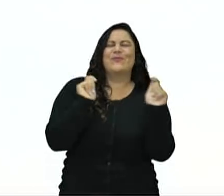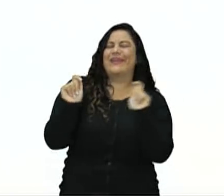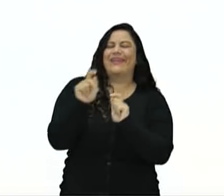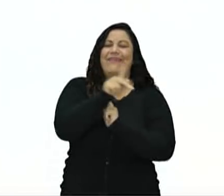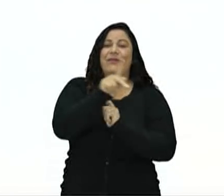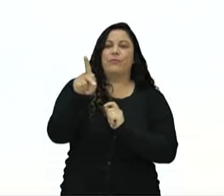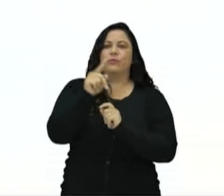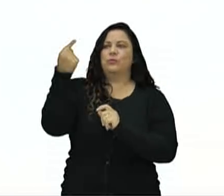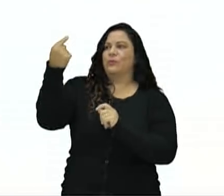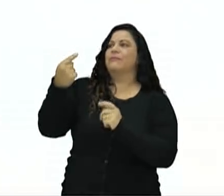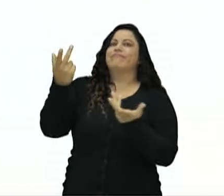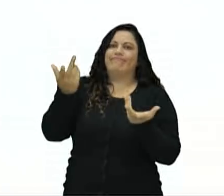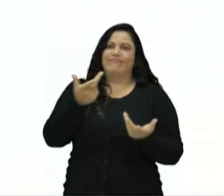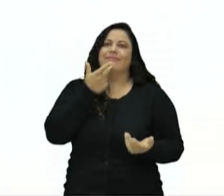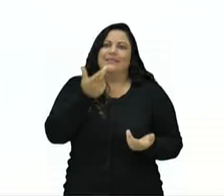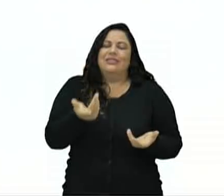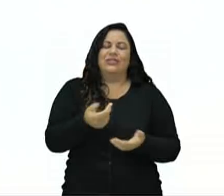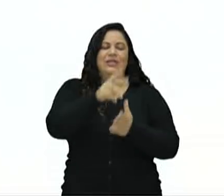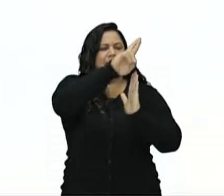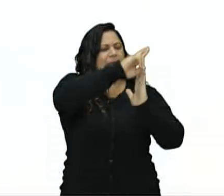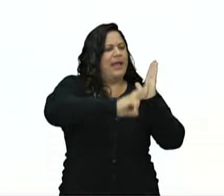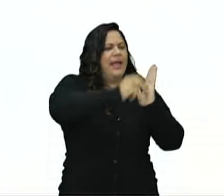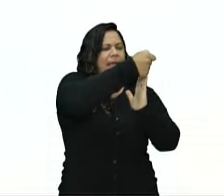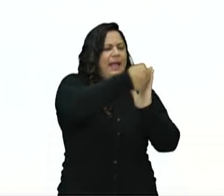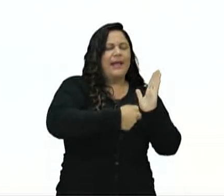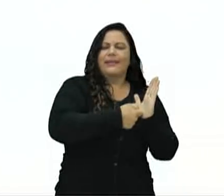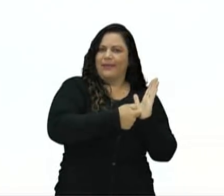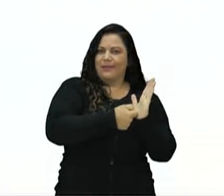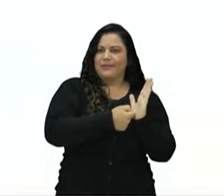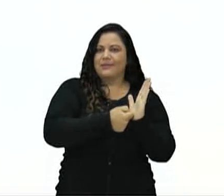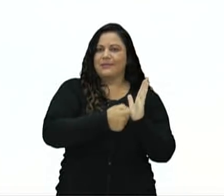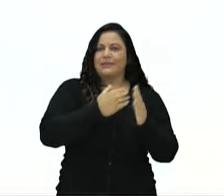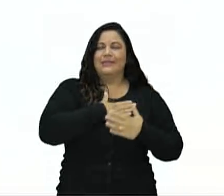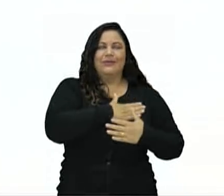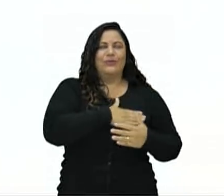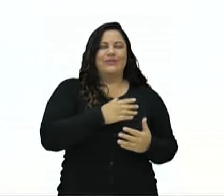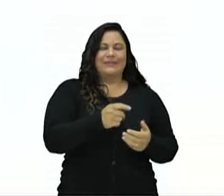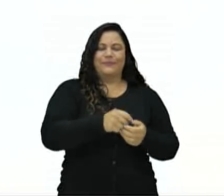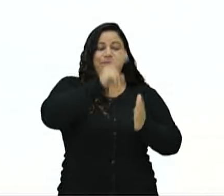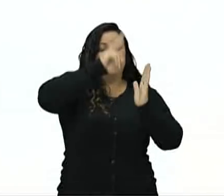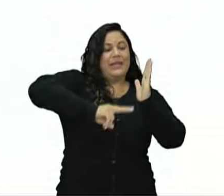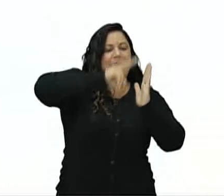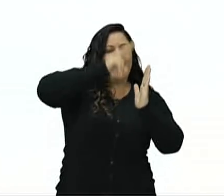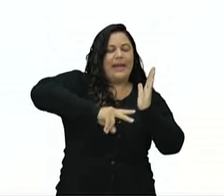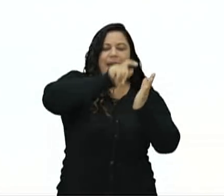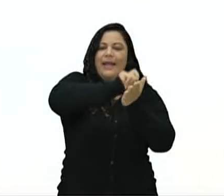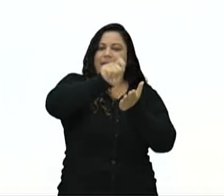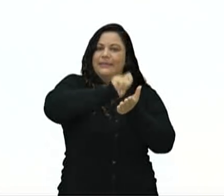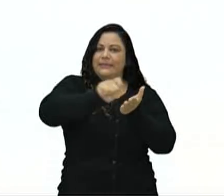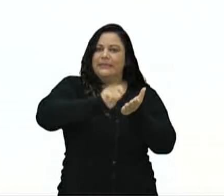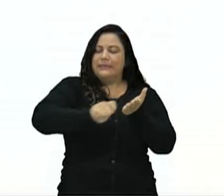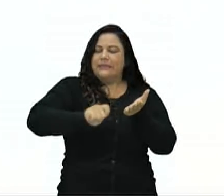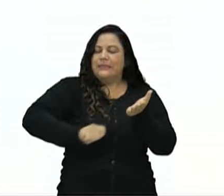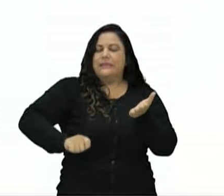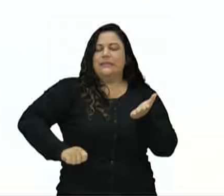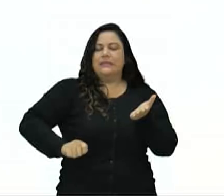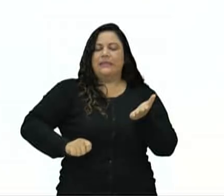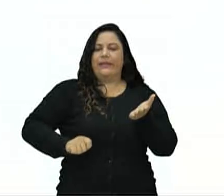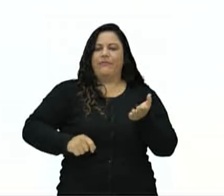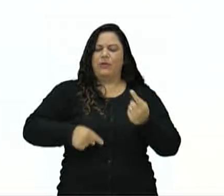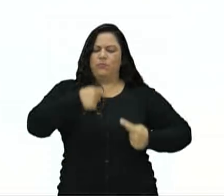redações. Ler e principalmente escrever passou a ser um diálogo muito intenso comigo